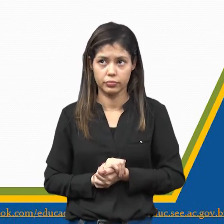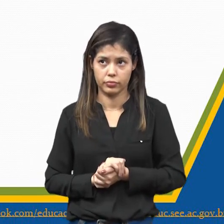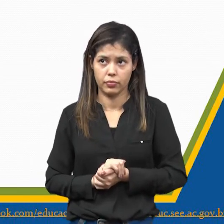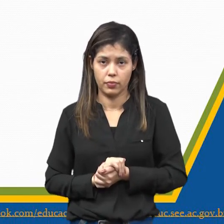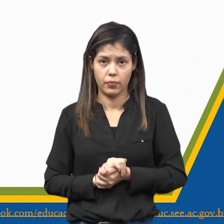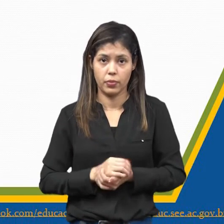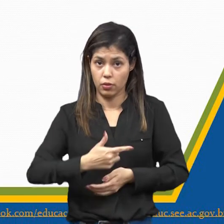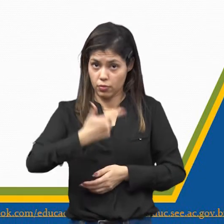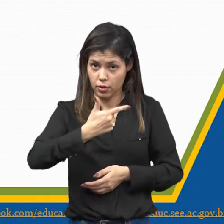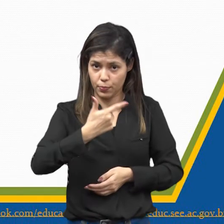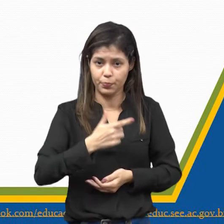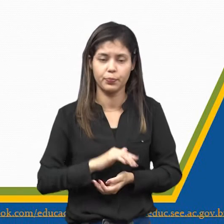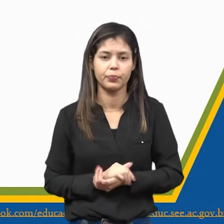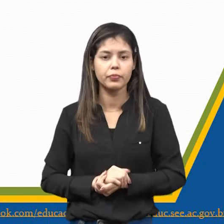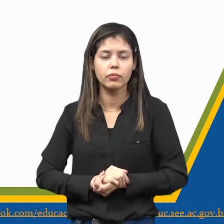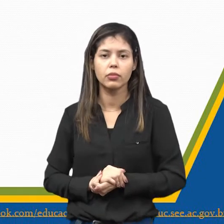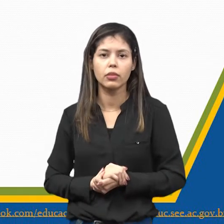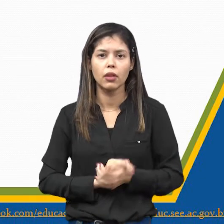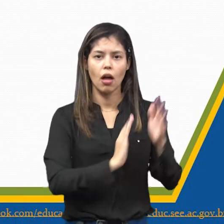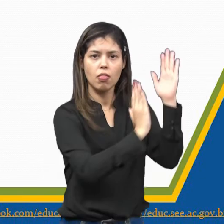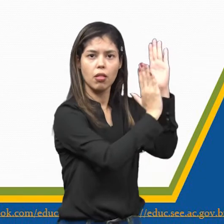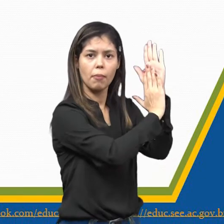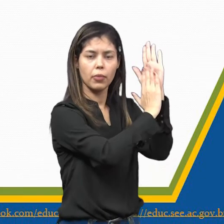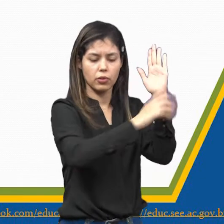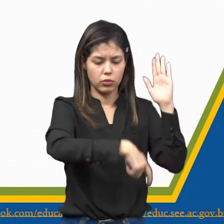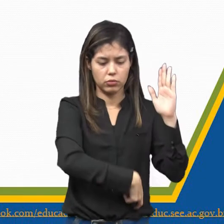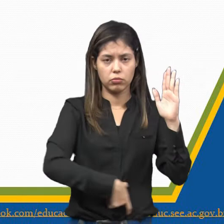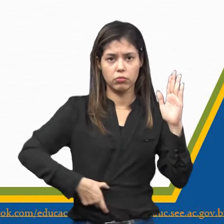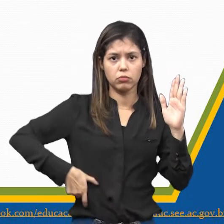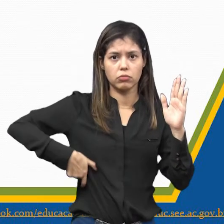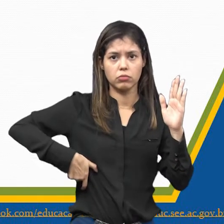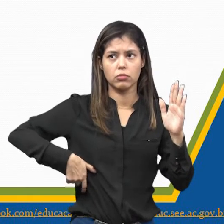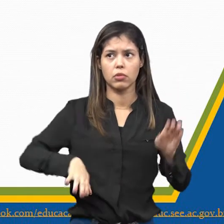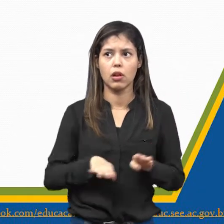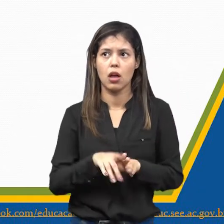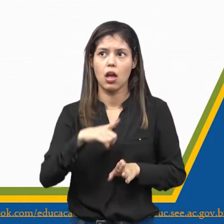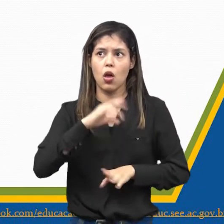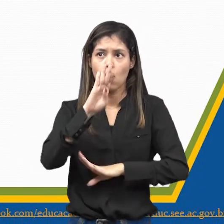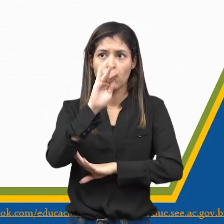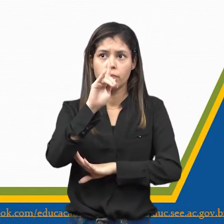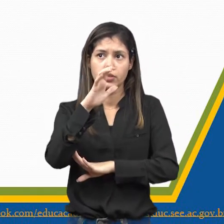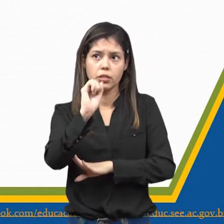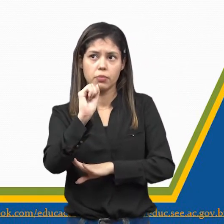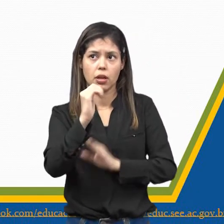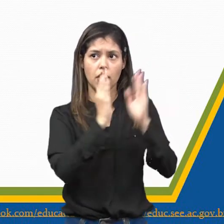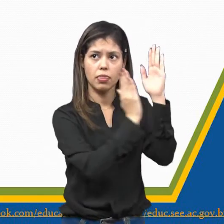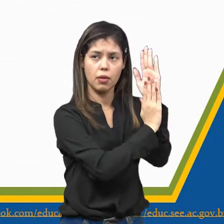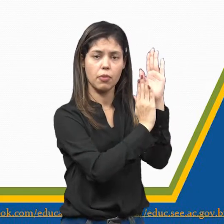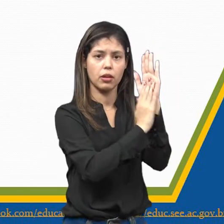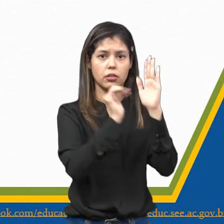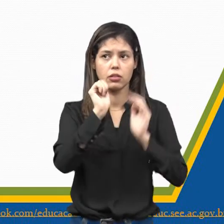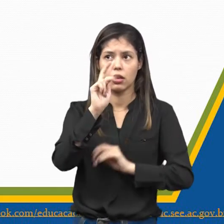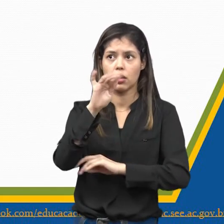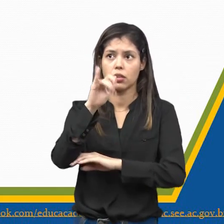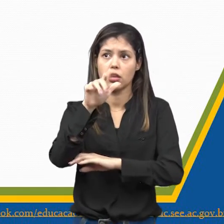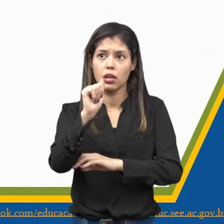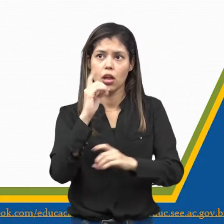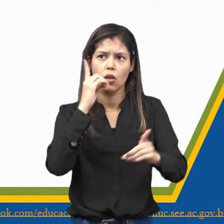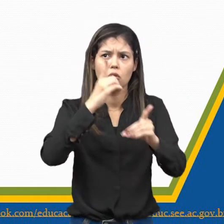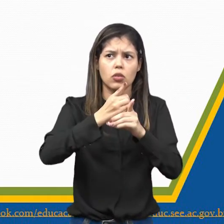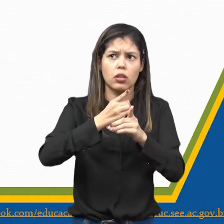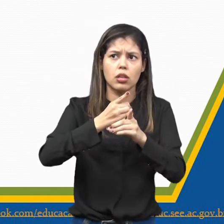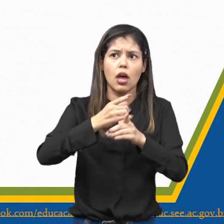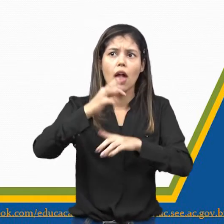O nosso segundo exercício. Na parede do estômago, no bíceps e nas paredes das artérias,